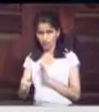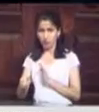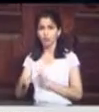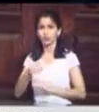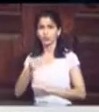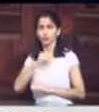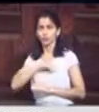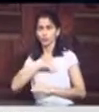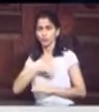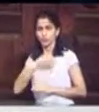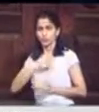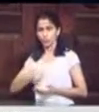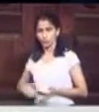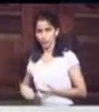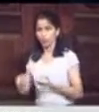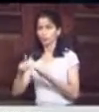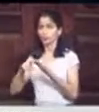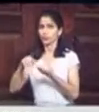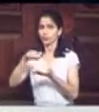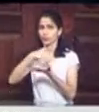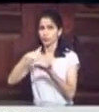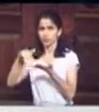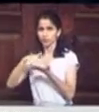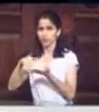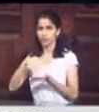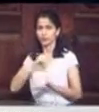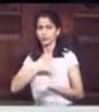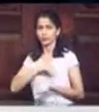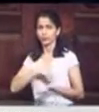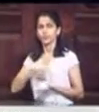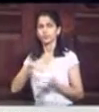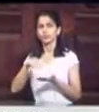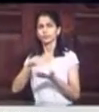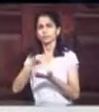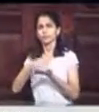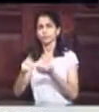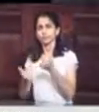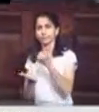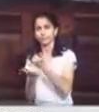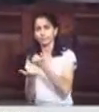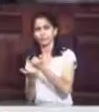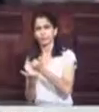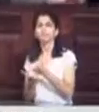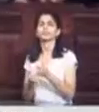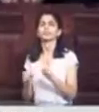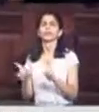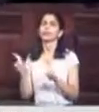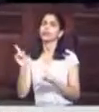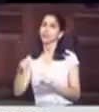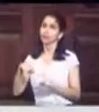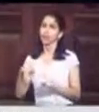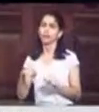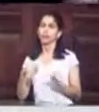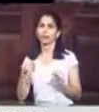o salário dos secretários, o salário dos subsecretários. Aí sim, eu acho que a